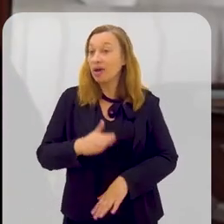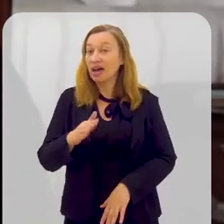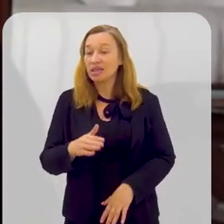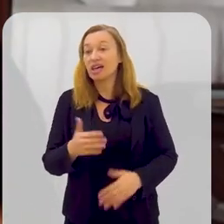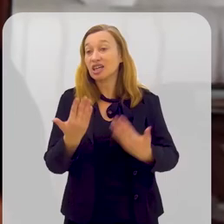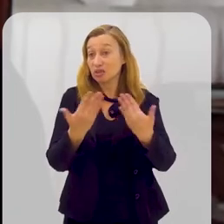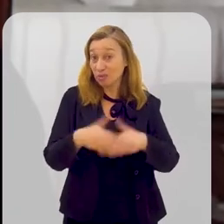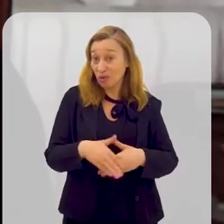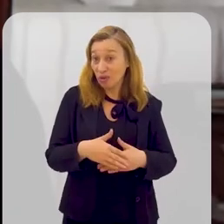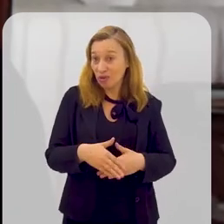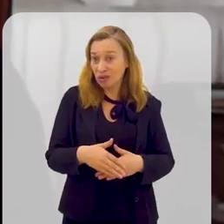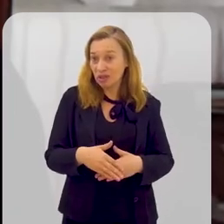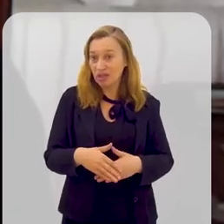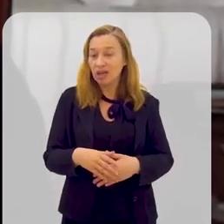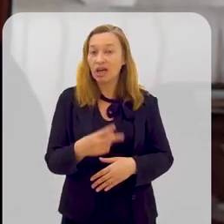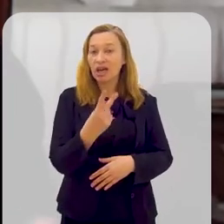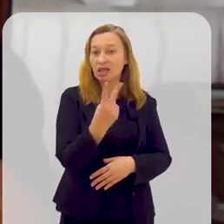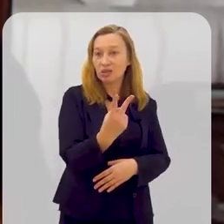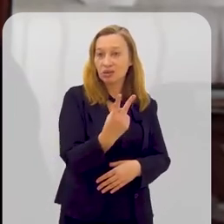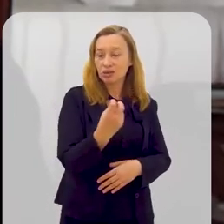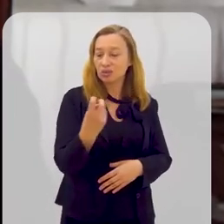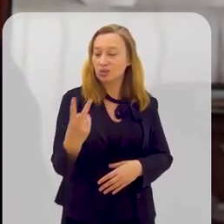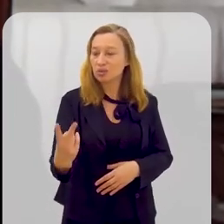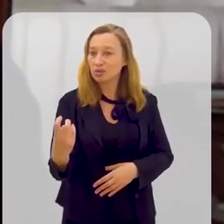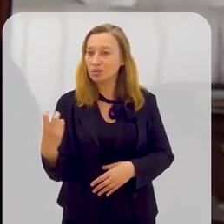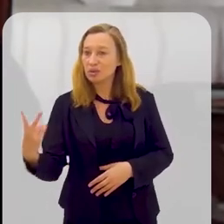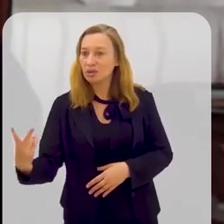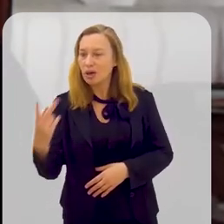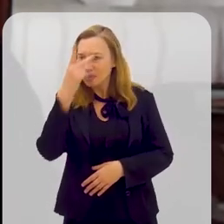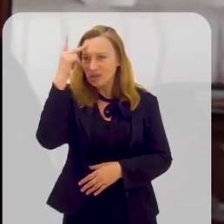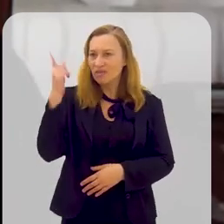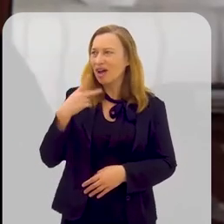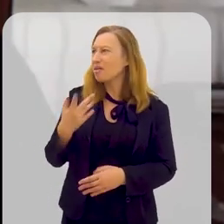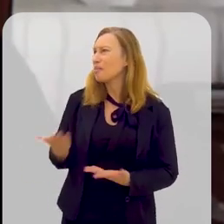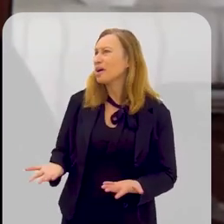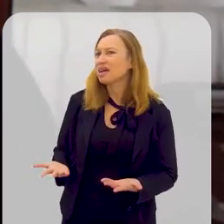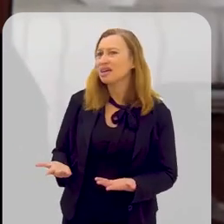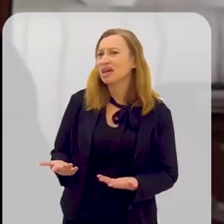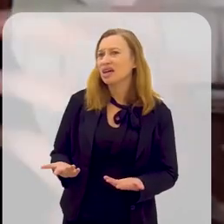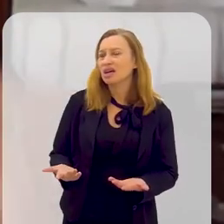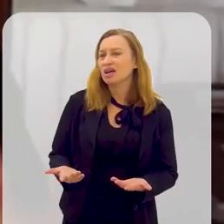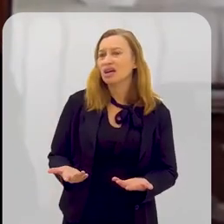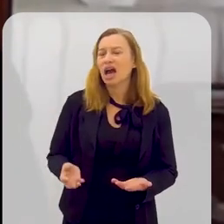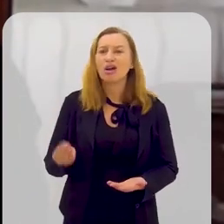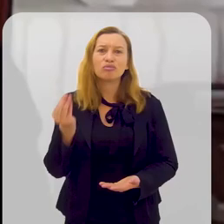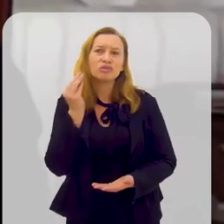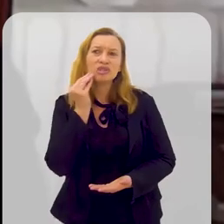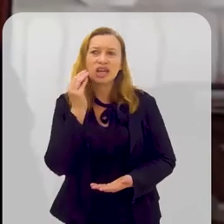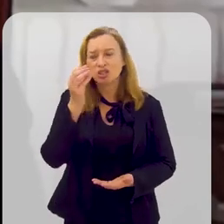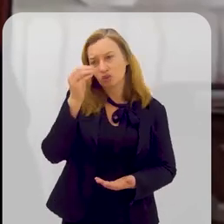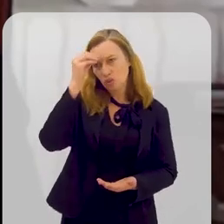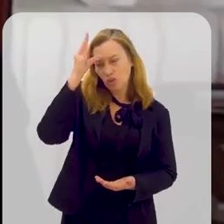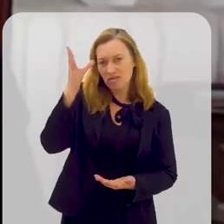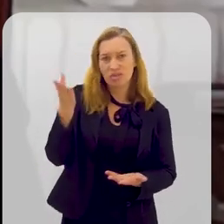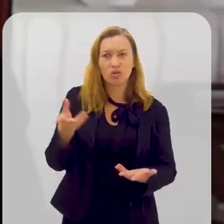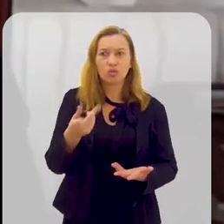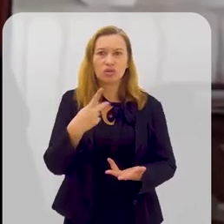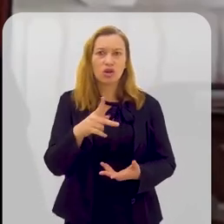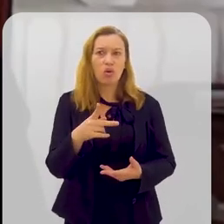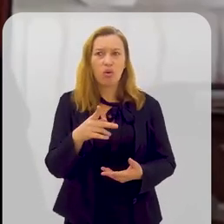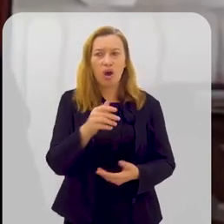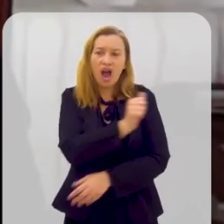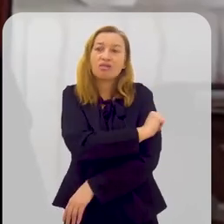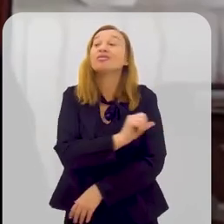e mais as provas eram em dupla tinham Pessoas que diziam mas assim você não Testa o conhecimento